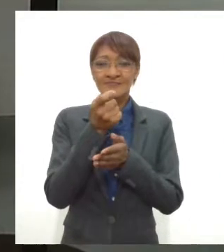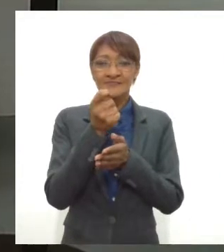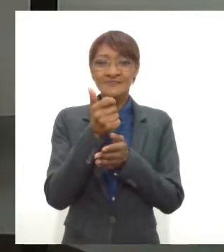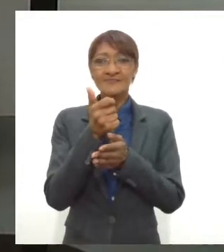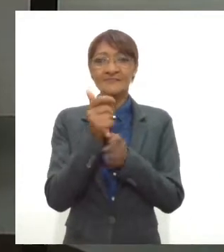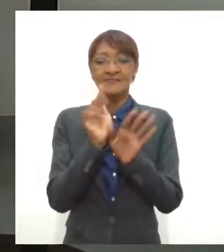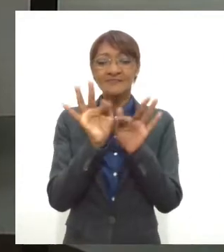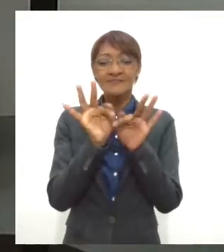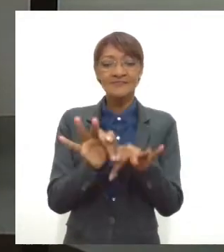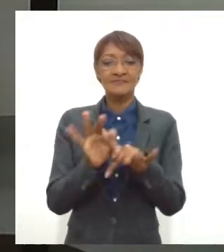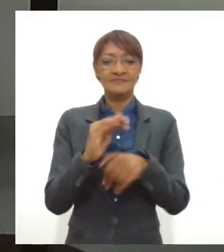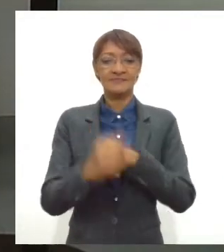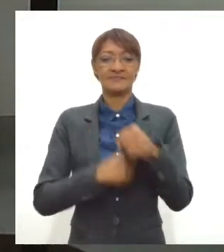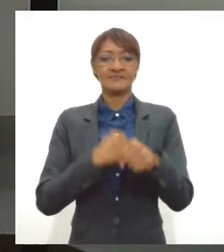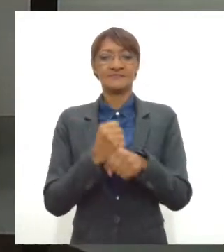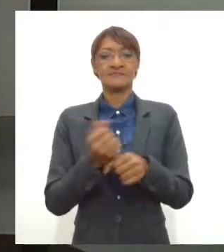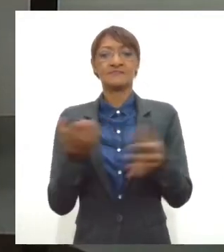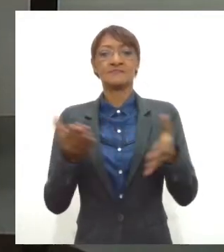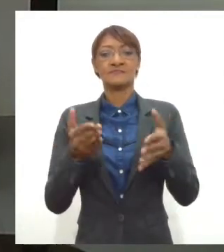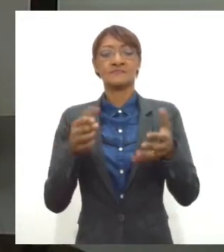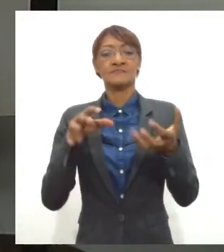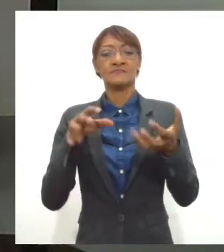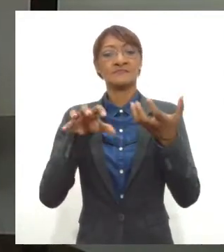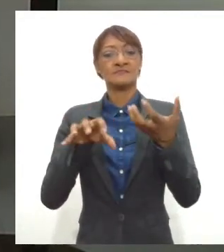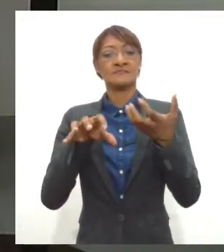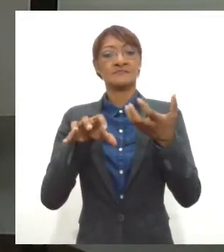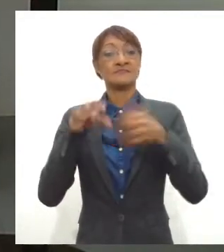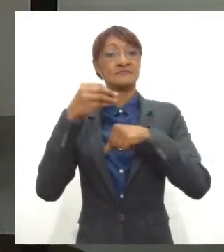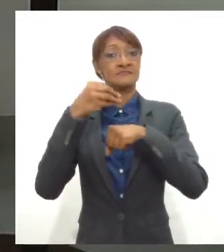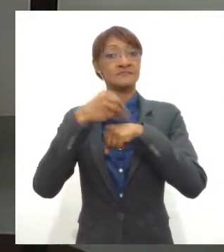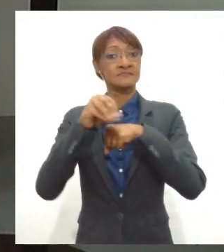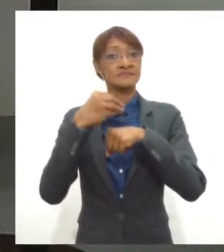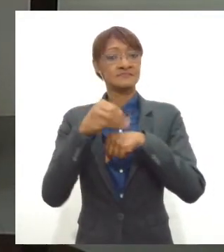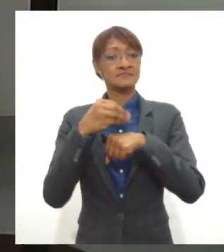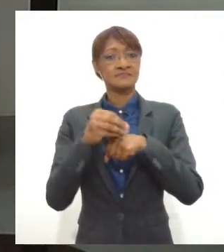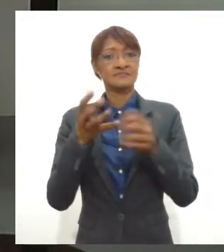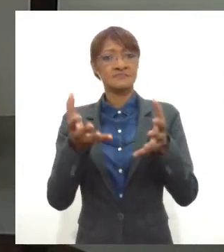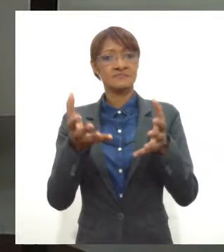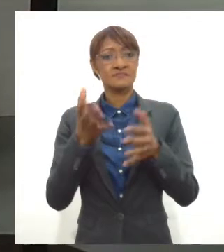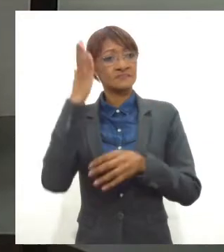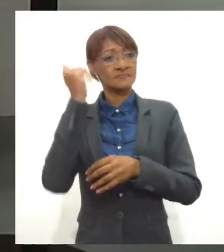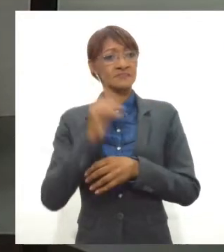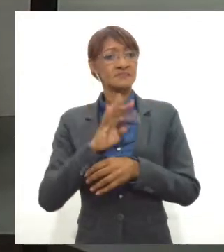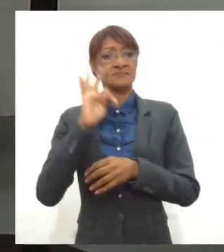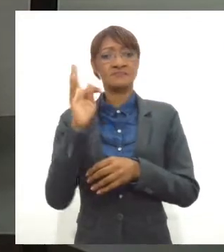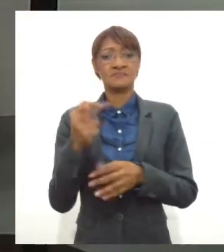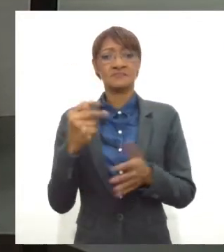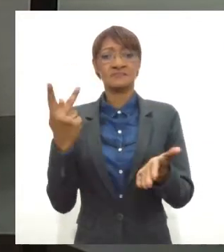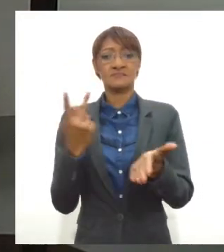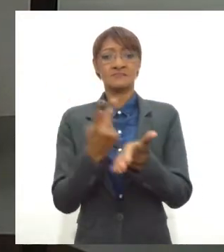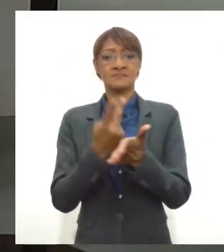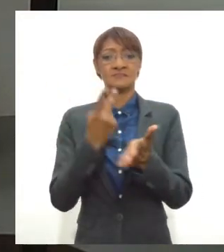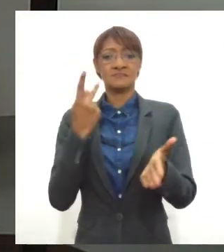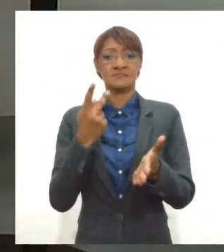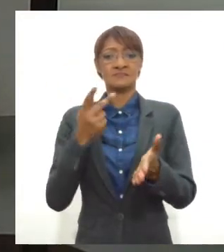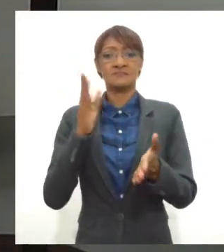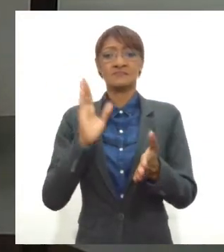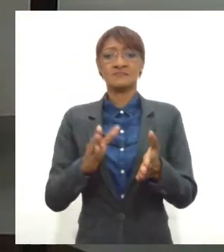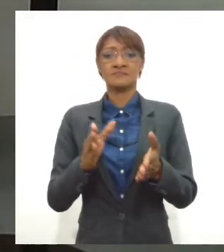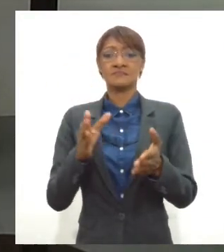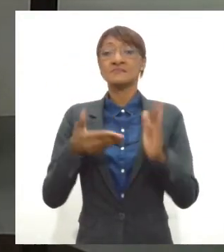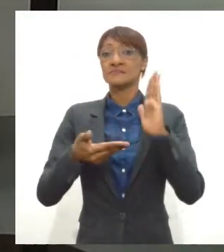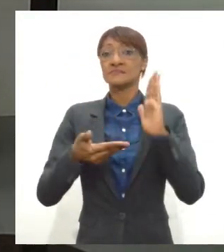agora o Congresso em Pauta está no ar. Se você quiser ficar por dentro das principais discussões na Câmara e no Senado